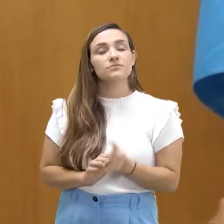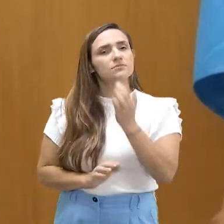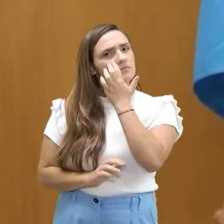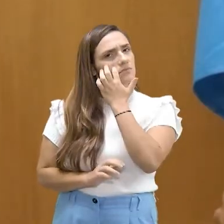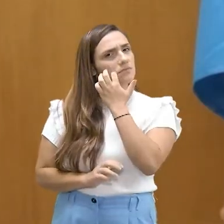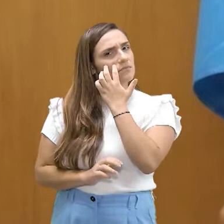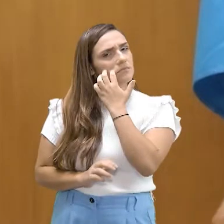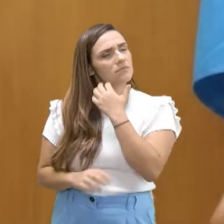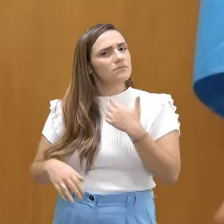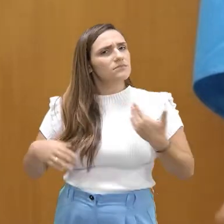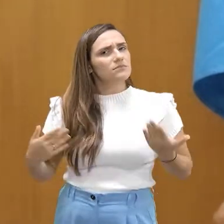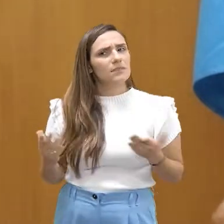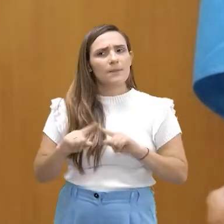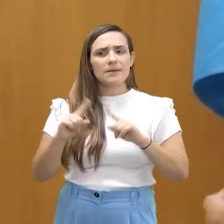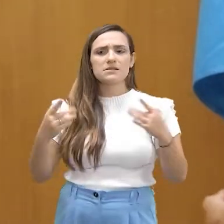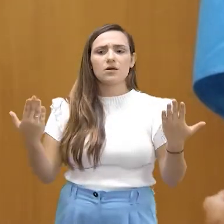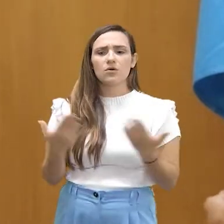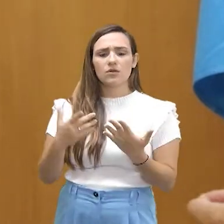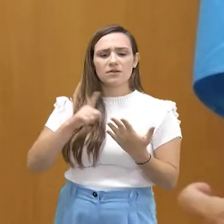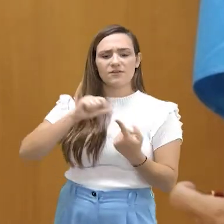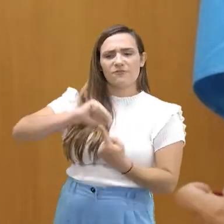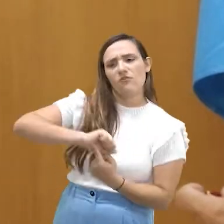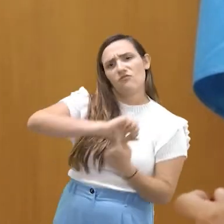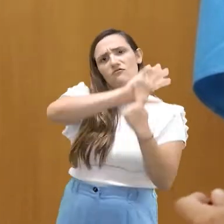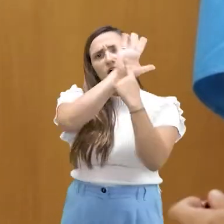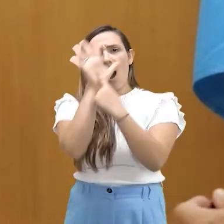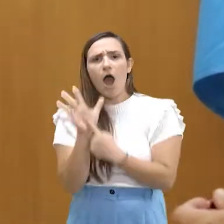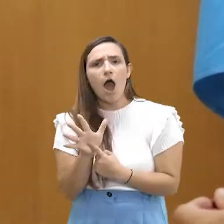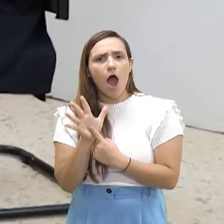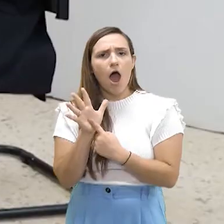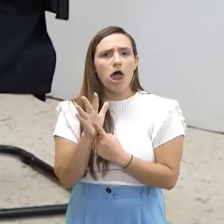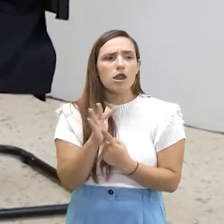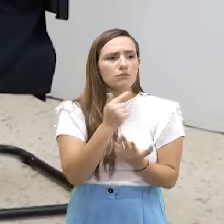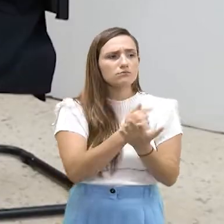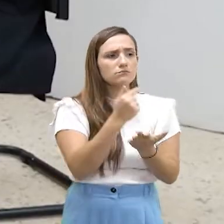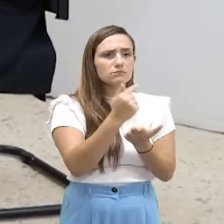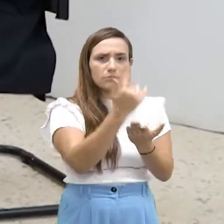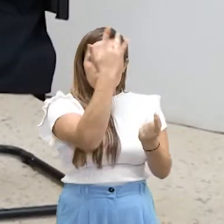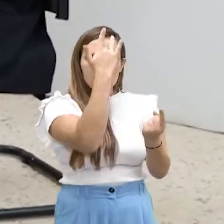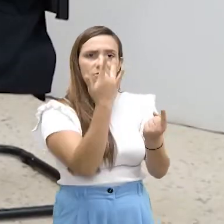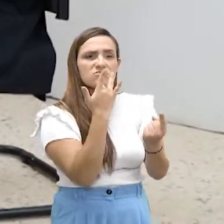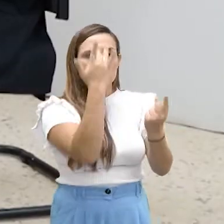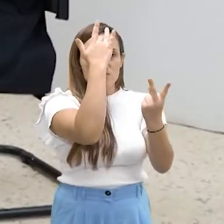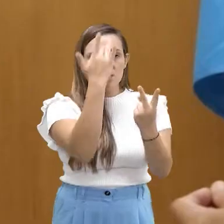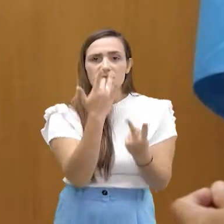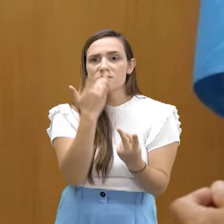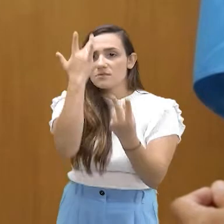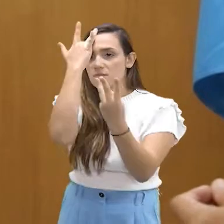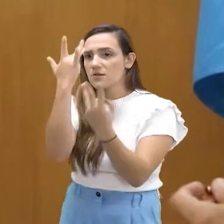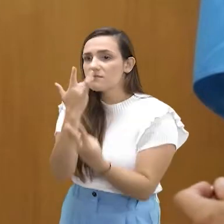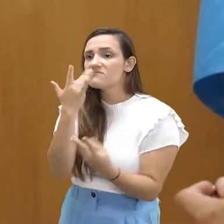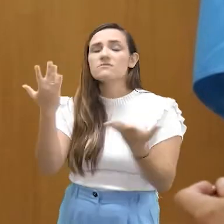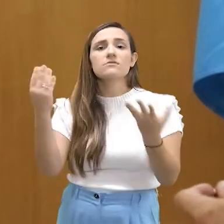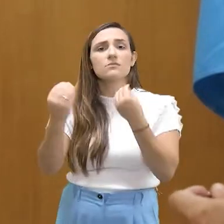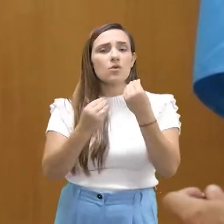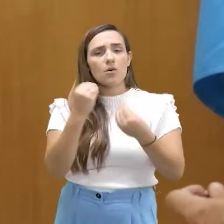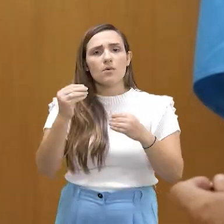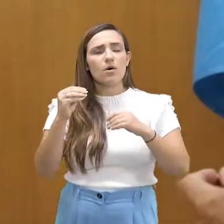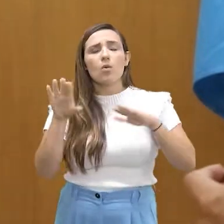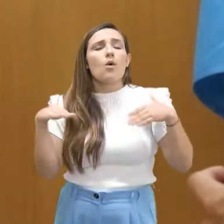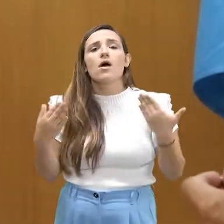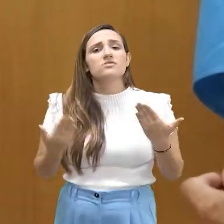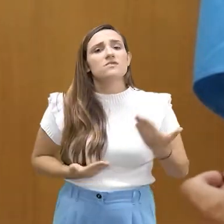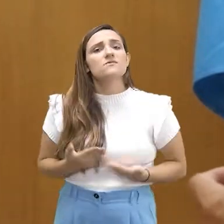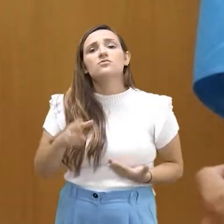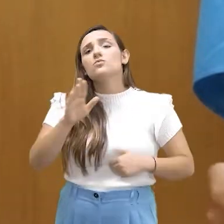pessoas, sobre os tipos de cartórios, né, e o que cada um faz, o que as pessoas mais procuram